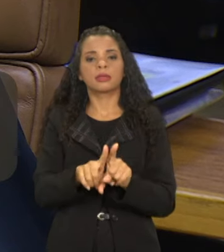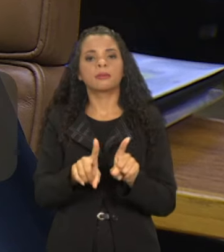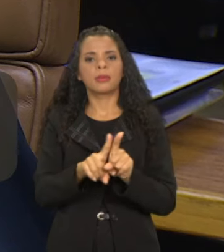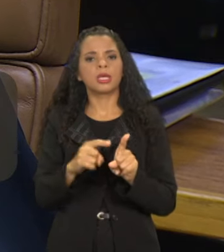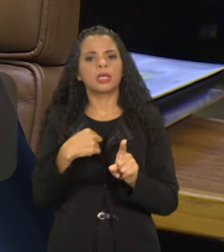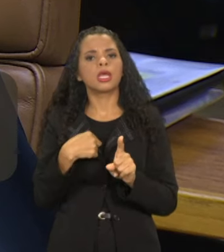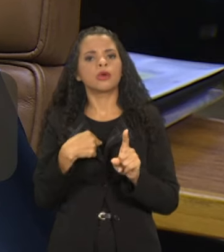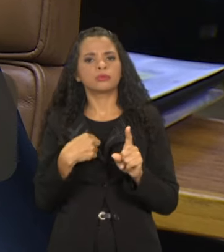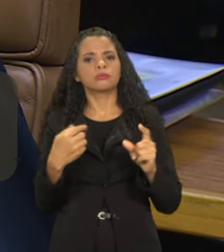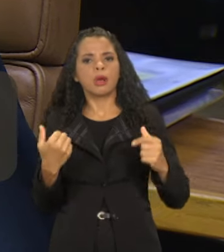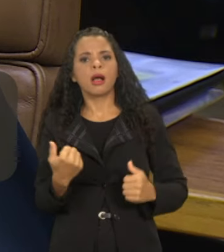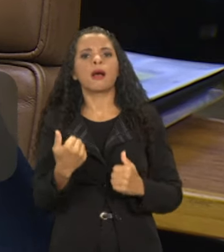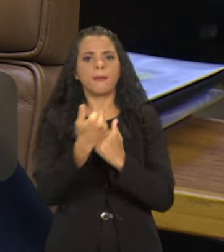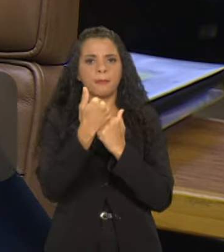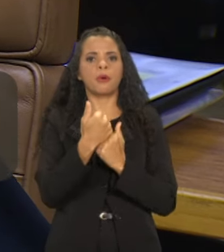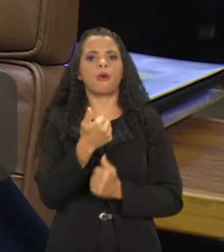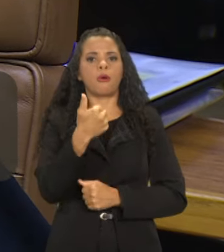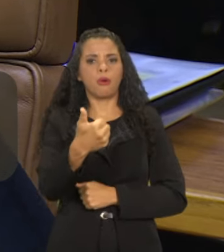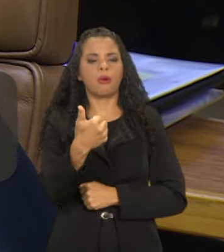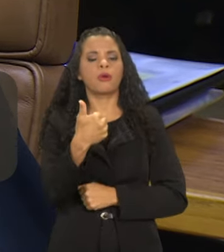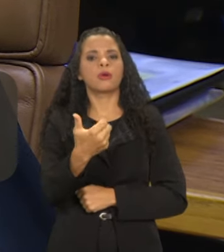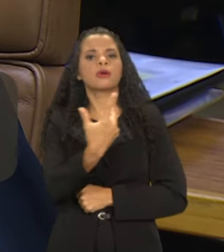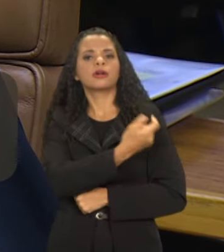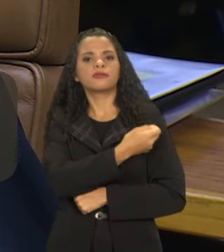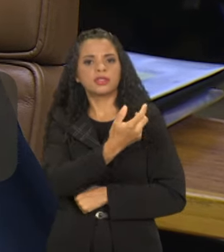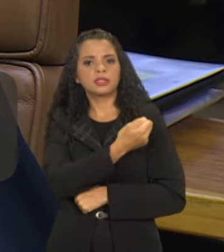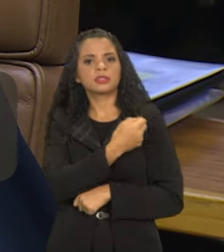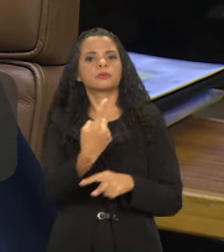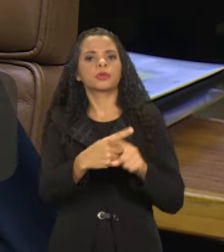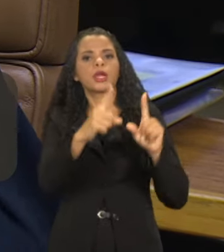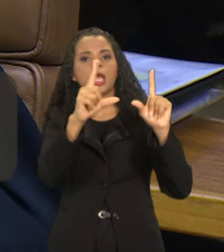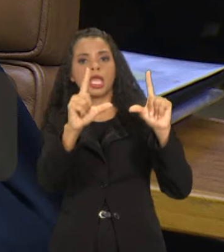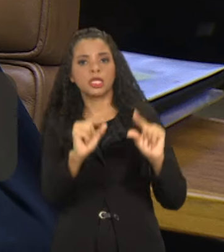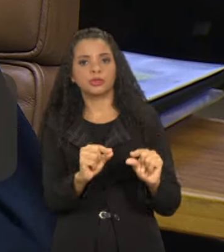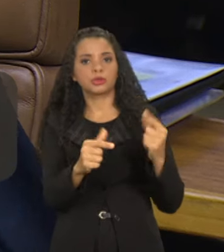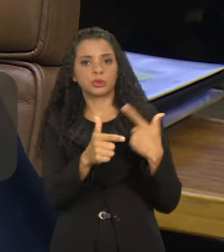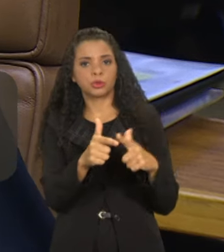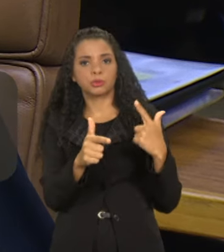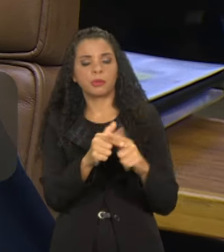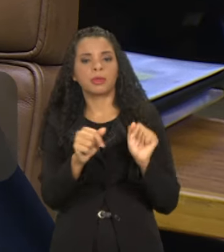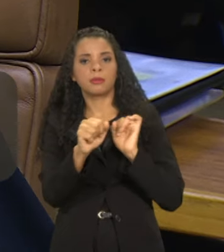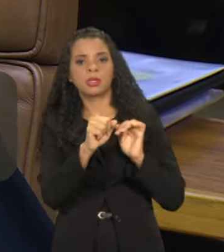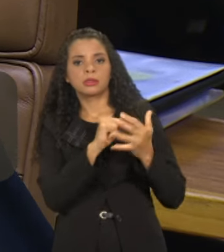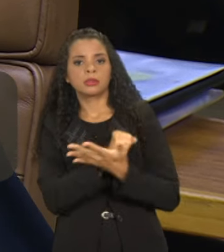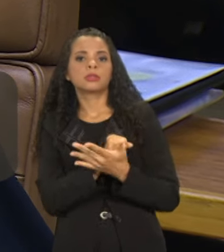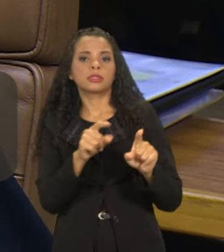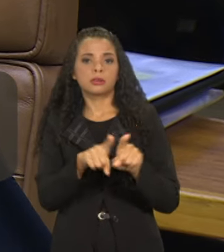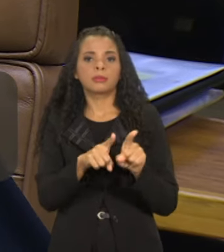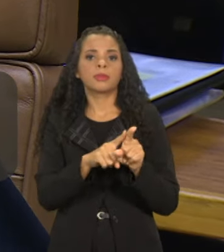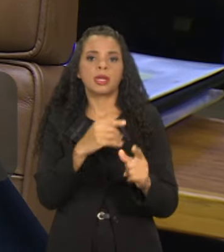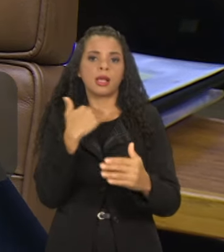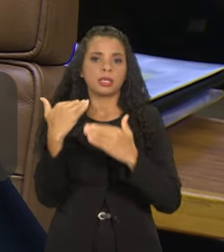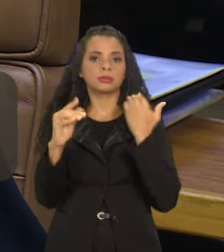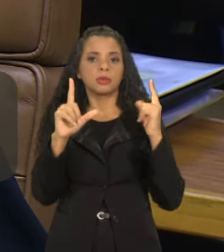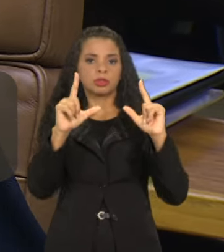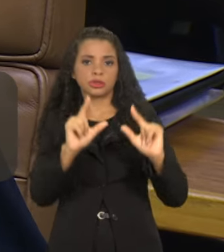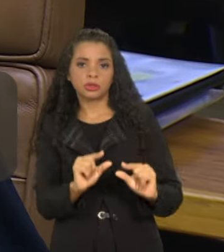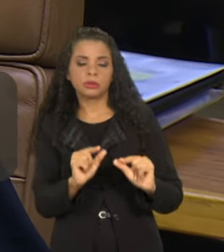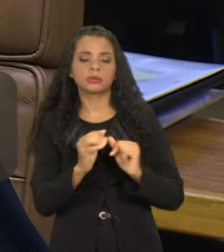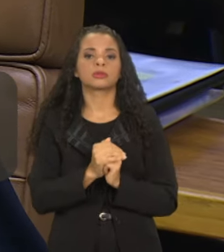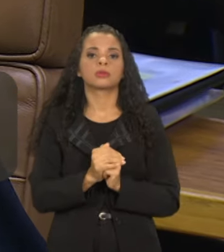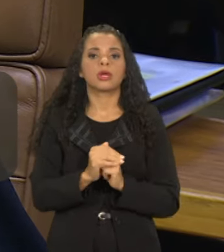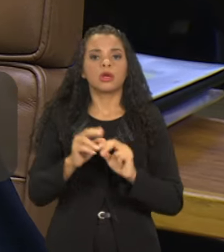tenham sido responsáveis pela redução dos efeitos e até mesmo do número de mortes causadas pelo Covid-19. Nesse contexto é que nos deparamos, nessa Suprema